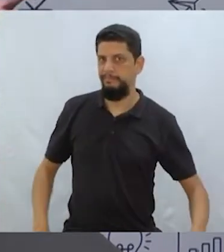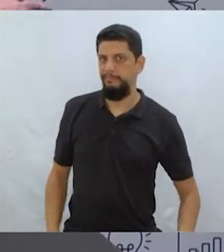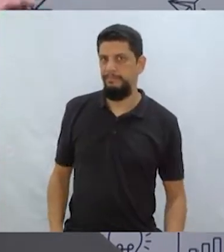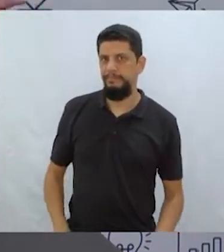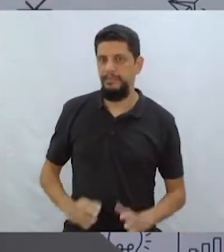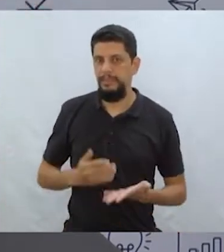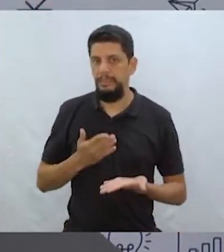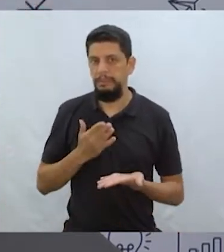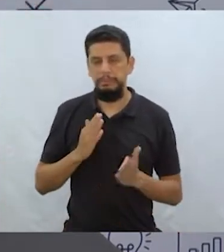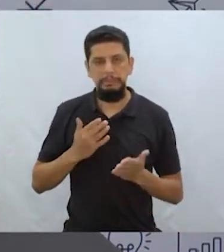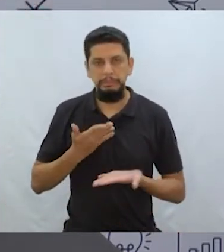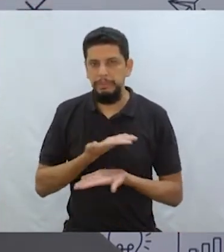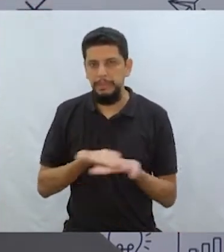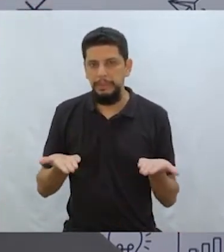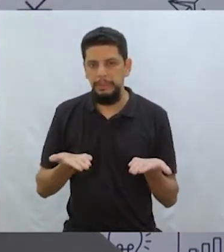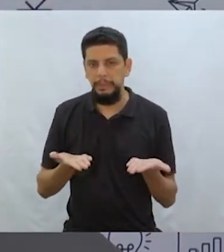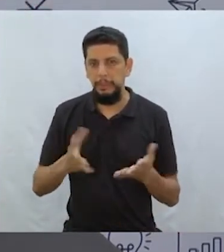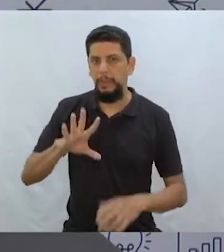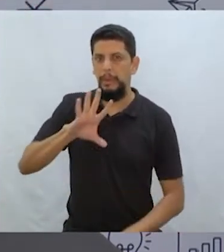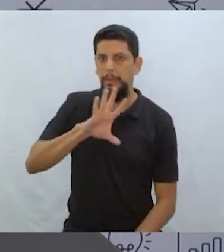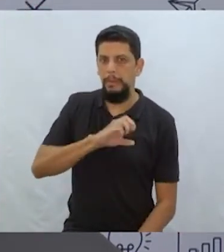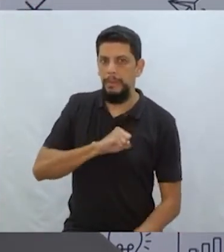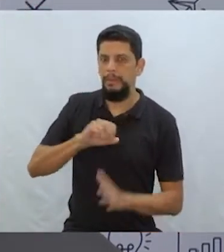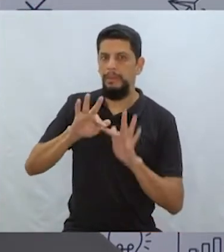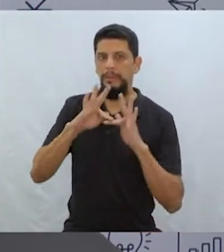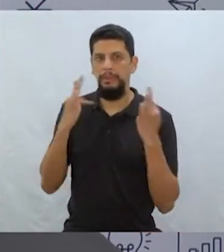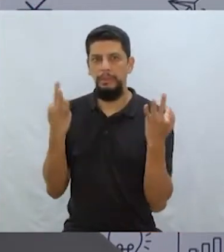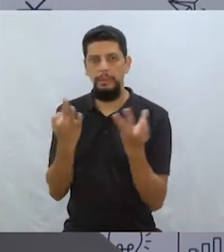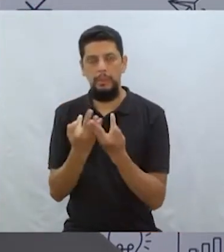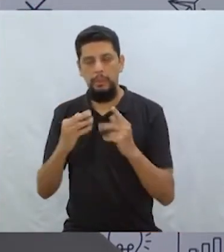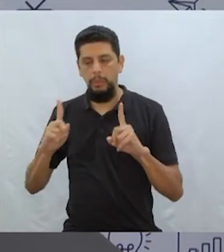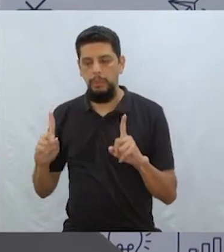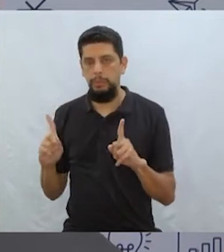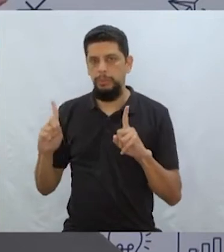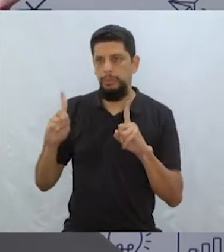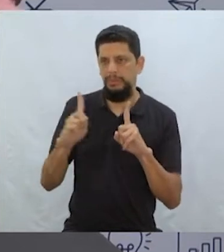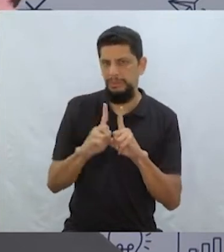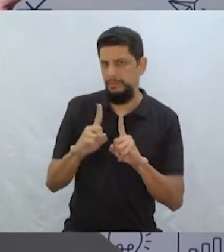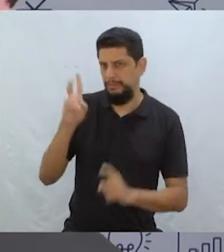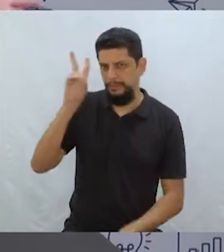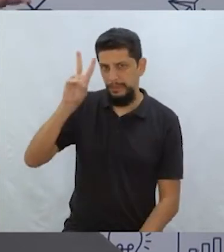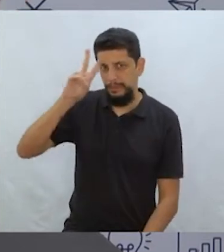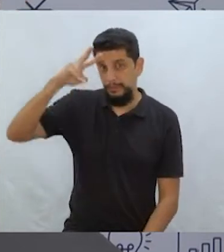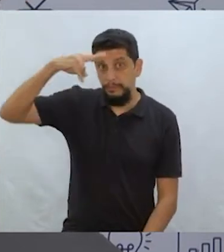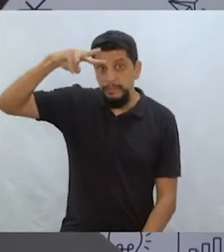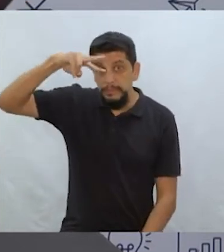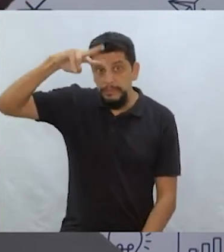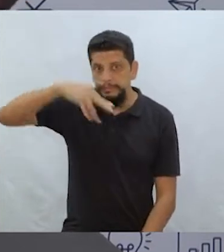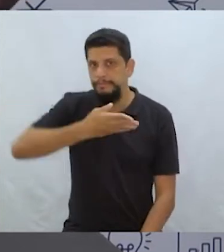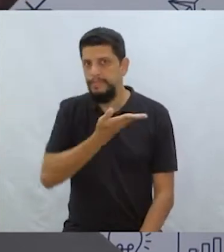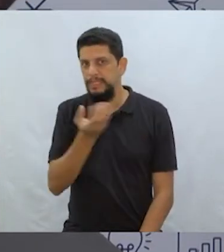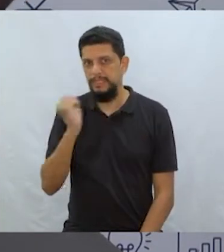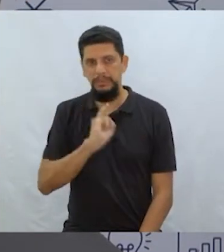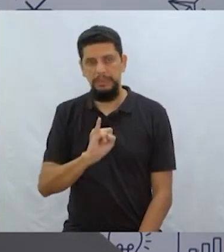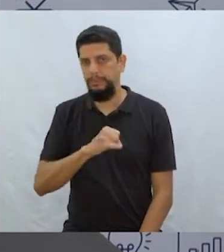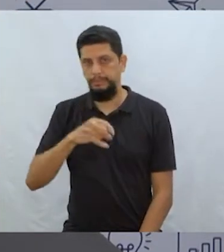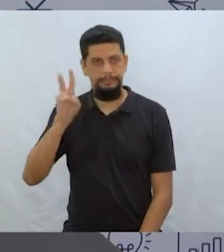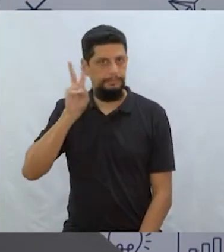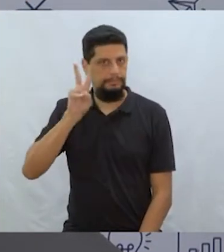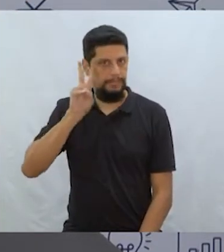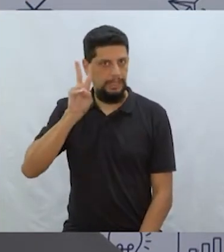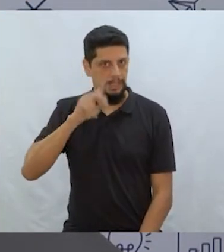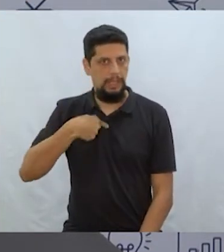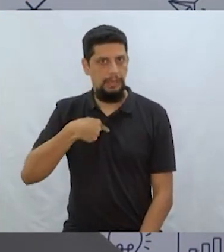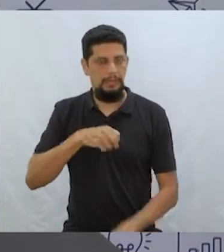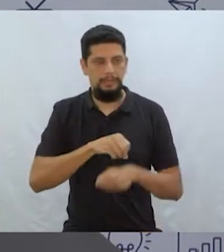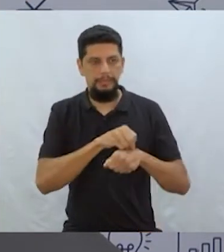se perdendo se se perde ali o amor da família a aproximação estão lembrados dessa história se você não tá